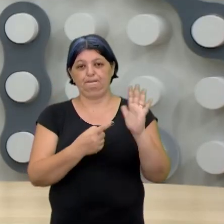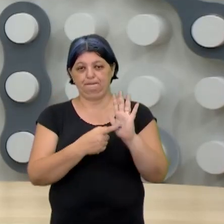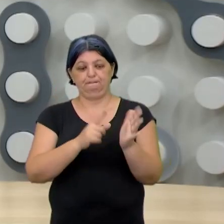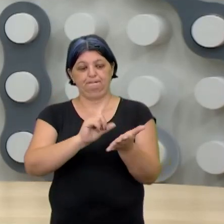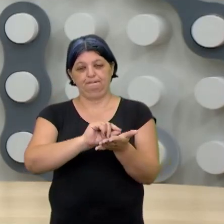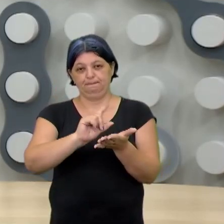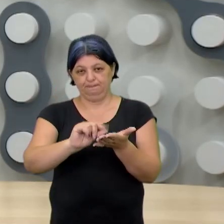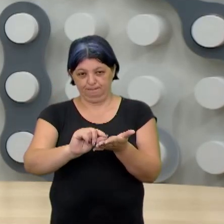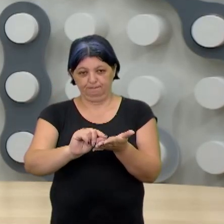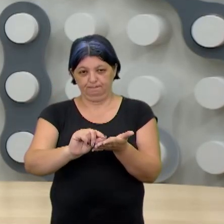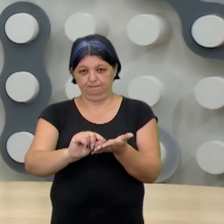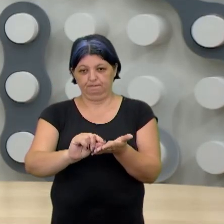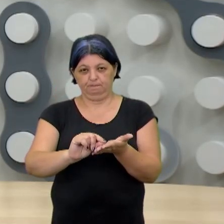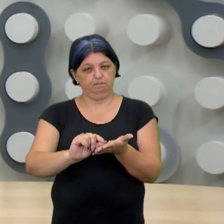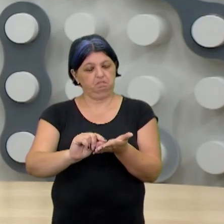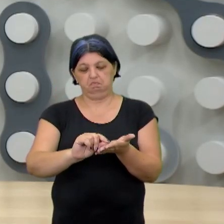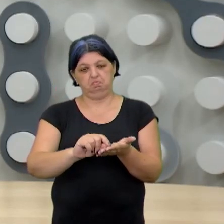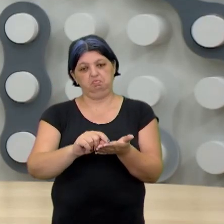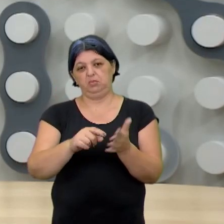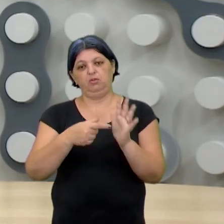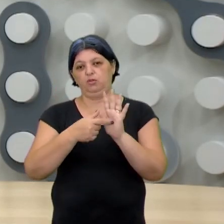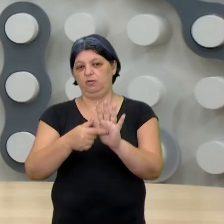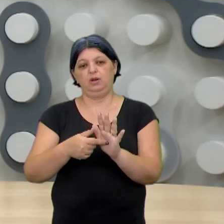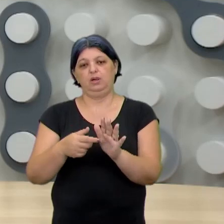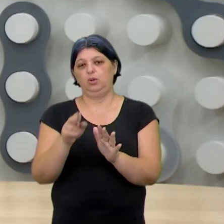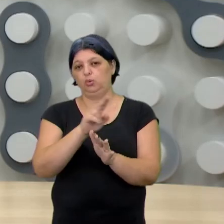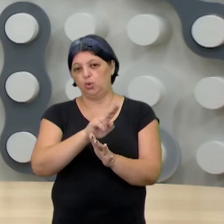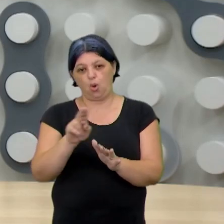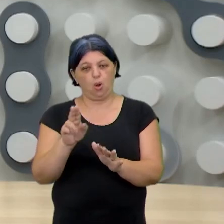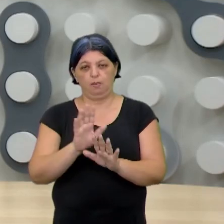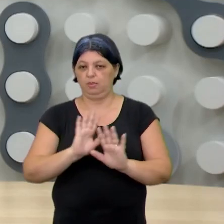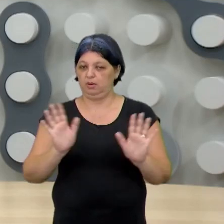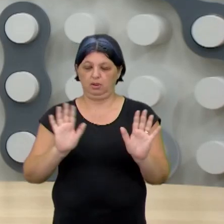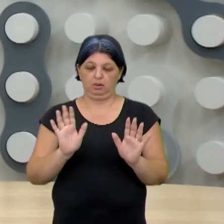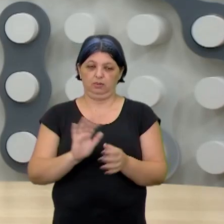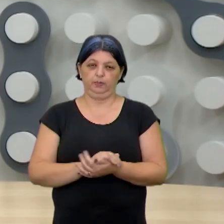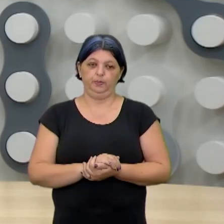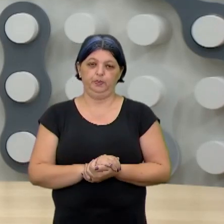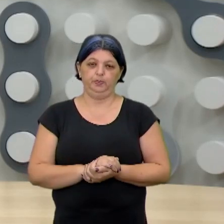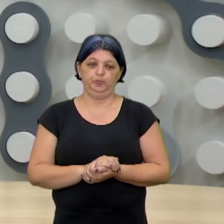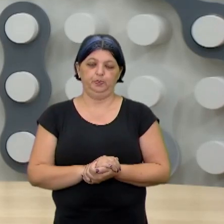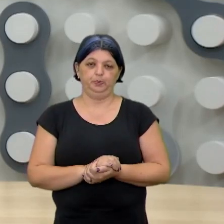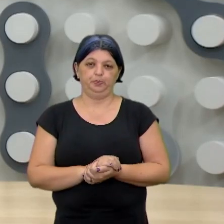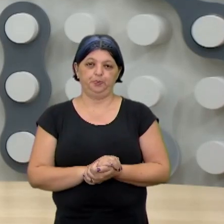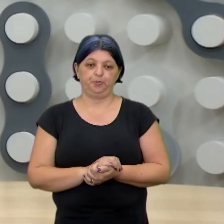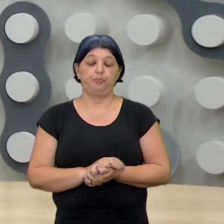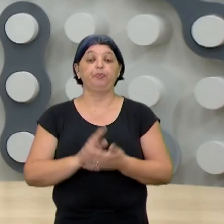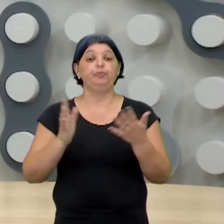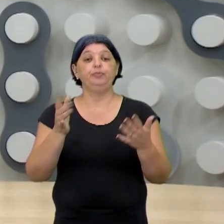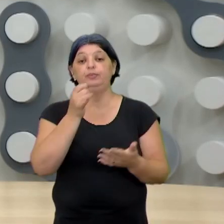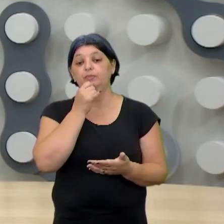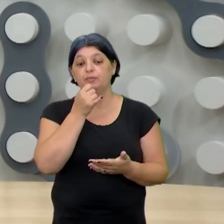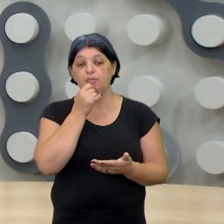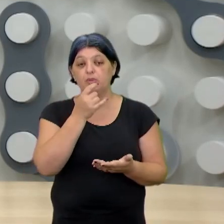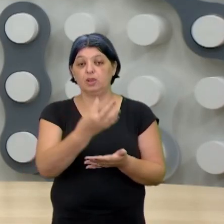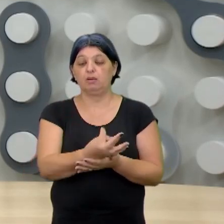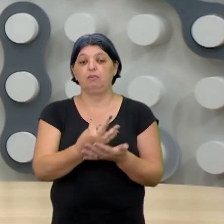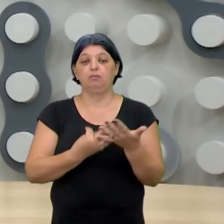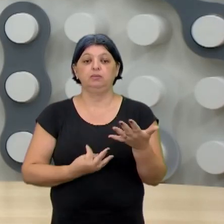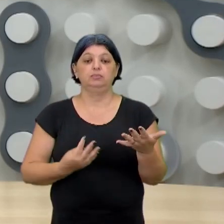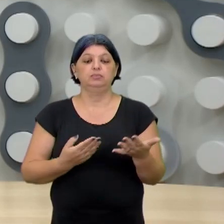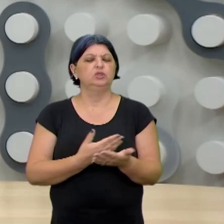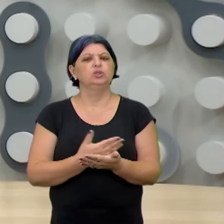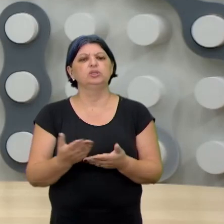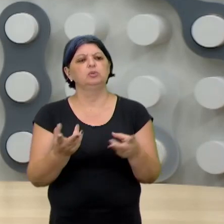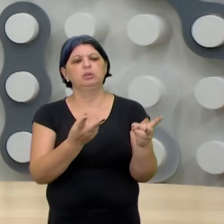tá? Não vou especificar veículo aqui, a gente ainda não é o momento nessa aula. Mas, por exemplo, a partir desse texto, o que a gente conseguiu